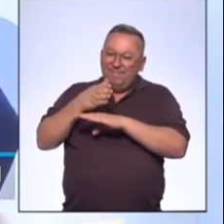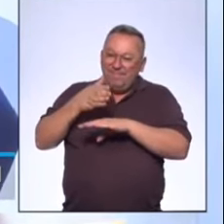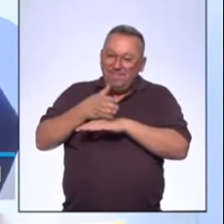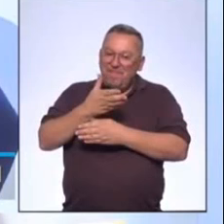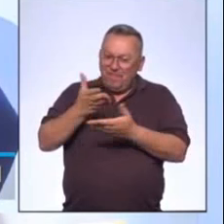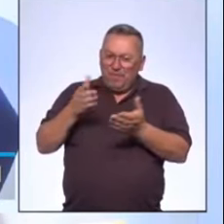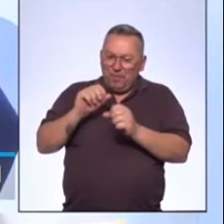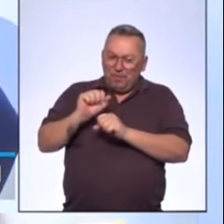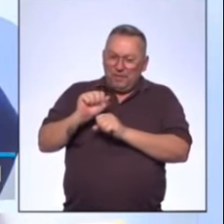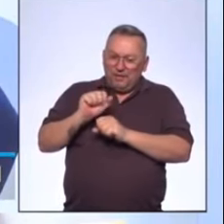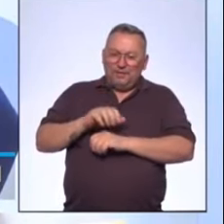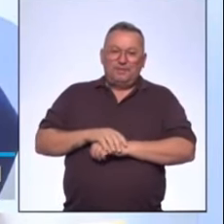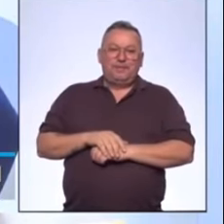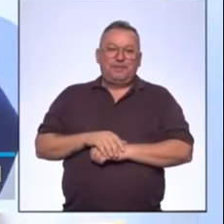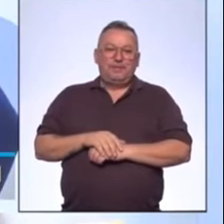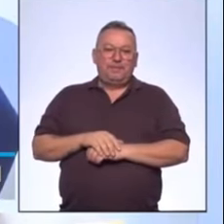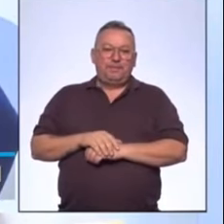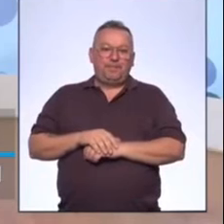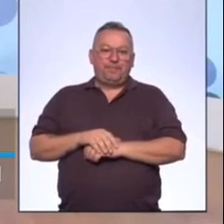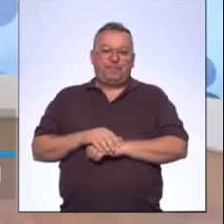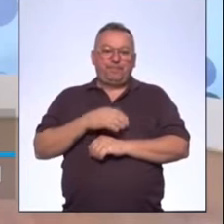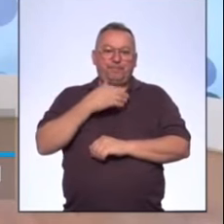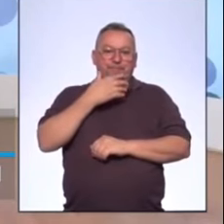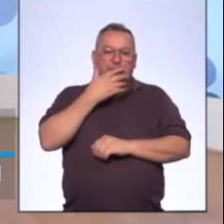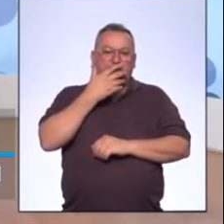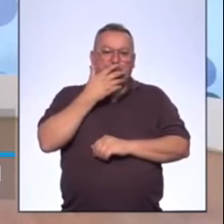Estou esperando de vocês.